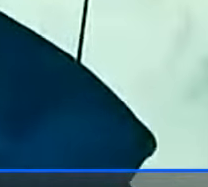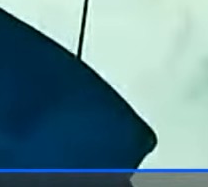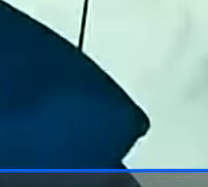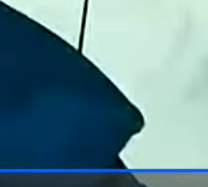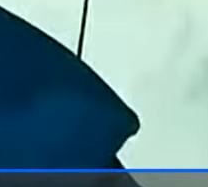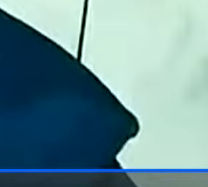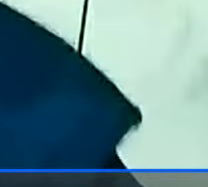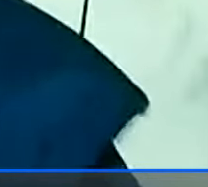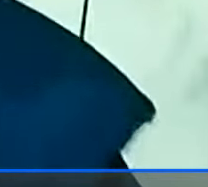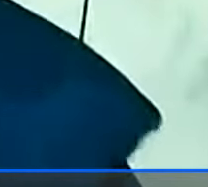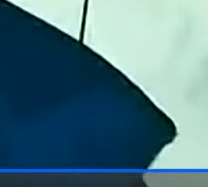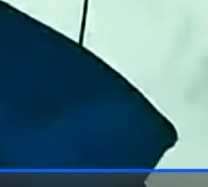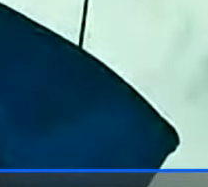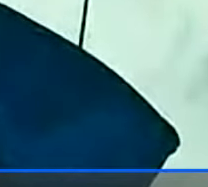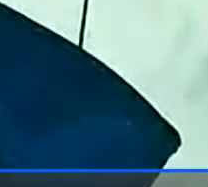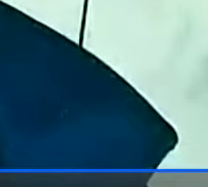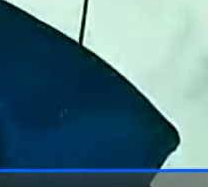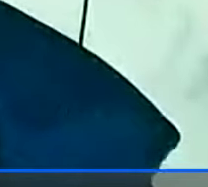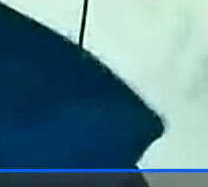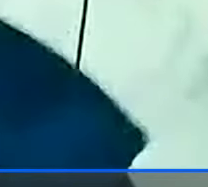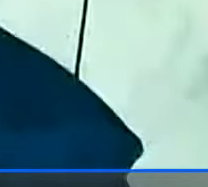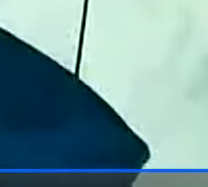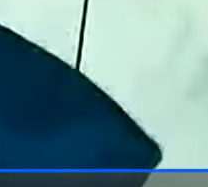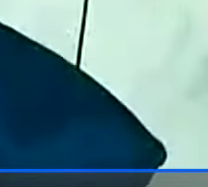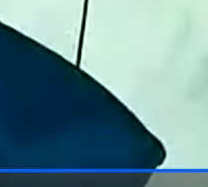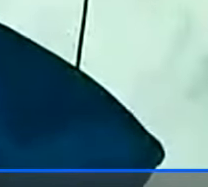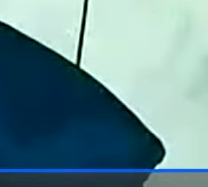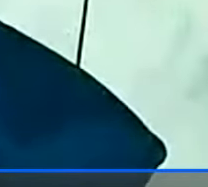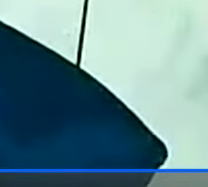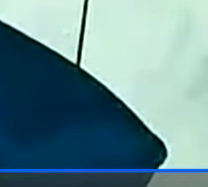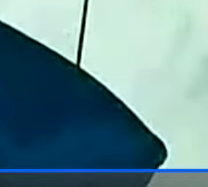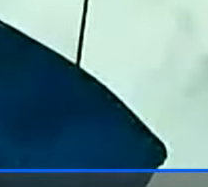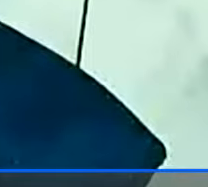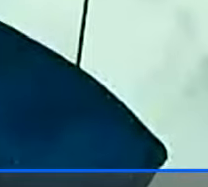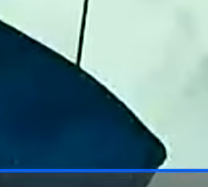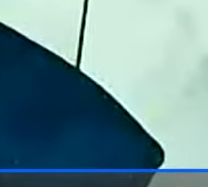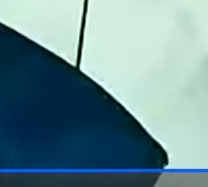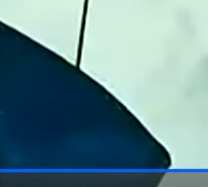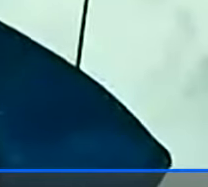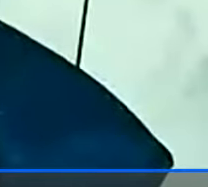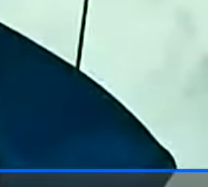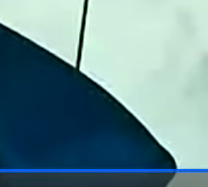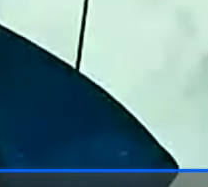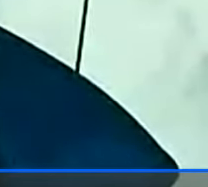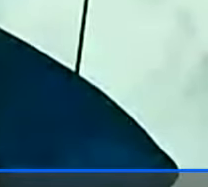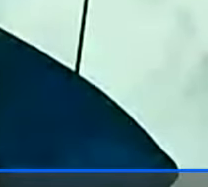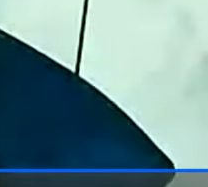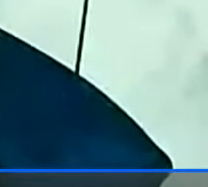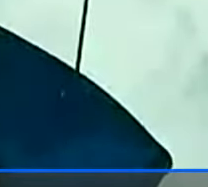mapeamento e, a partir deste mapeamento, sim, rever essas questões de vagas na cidade.